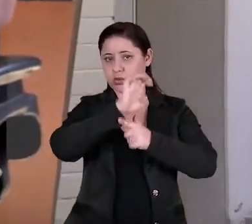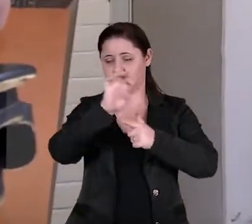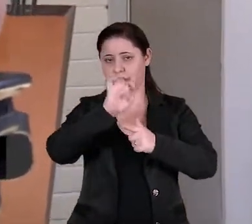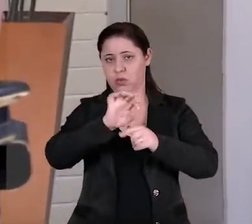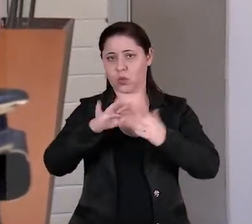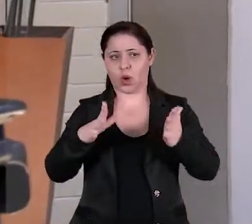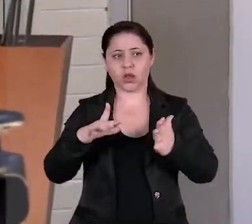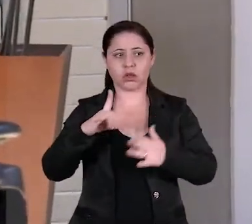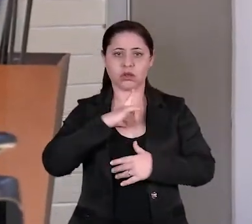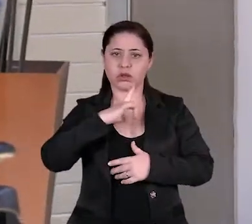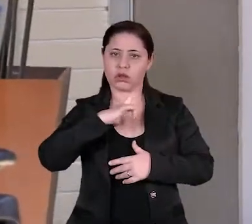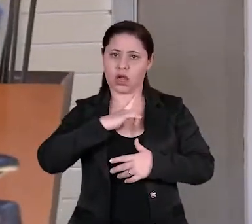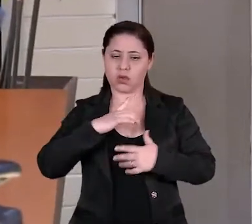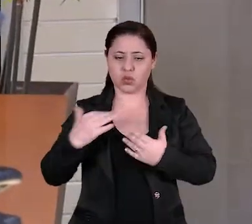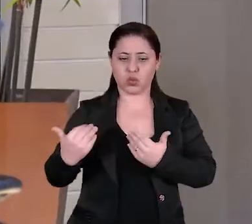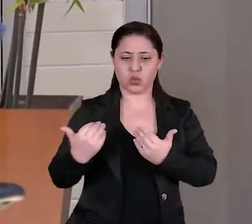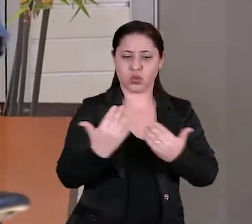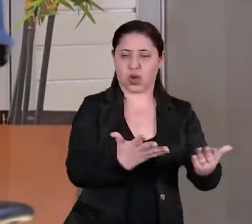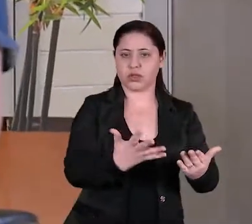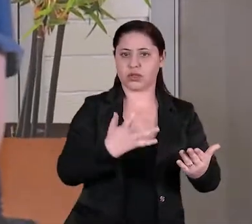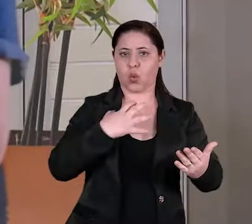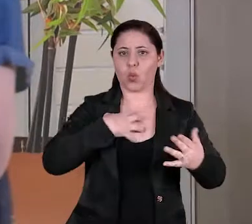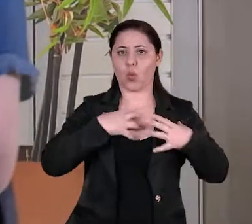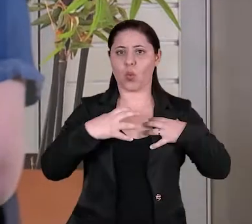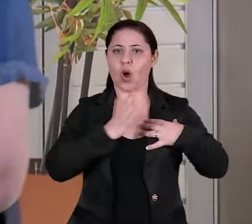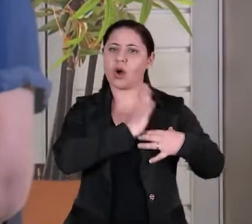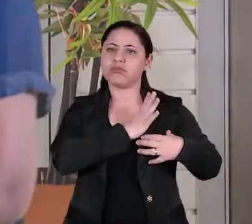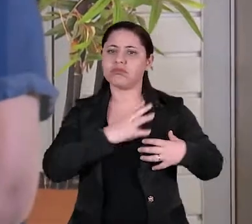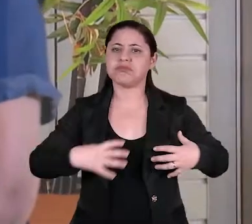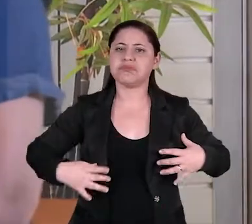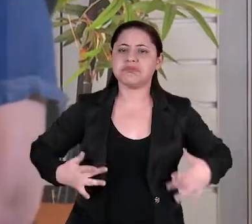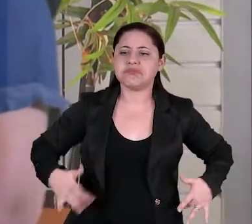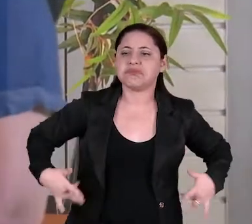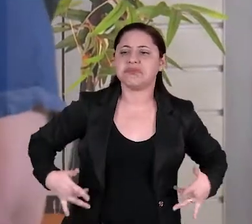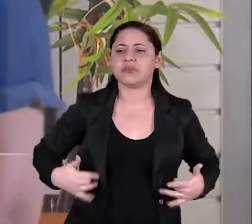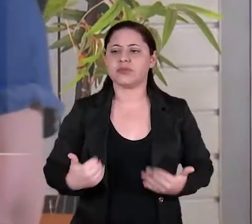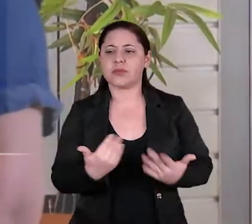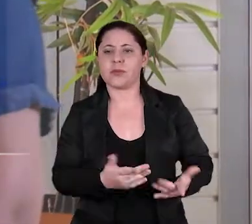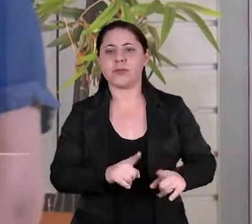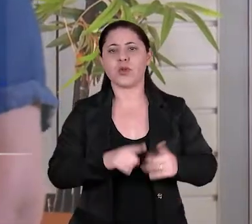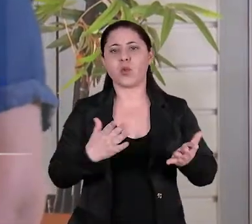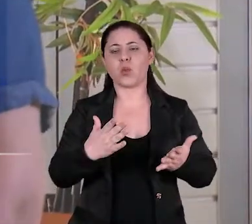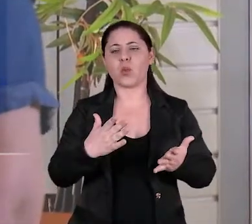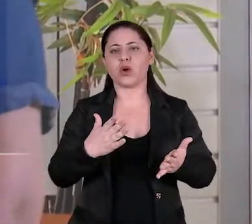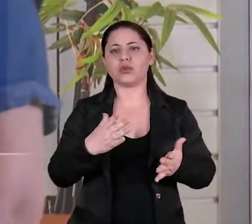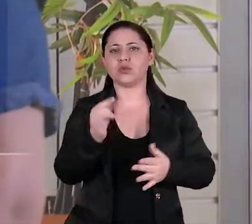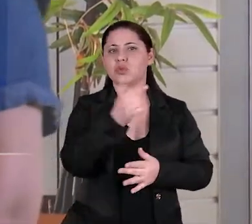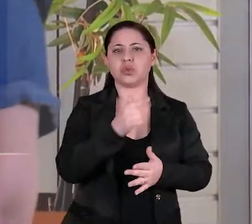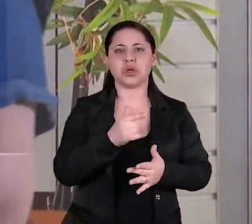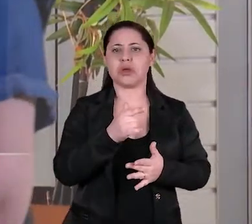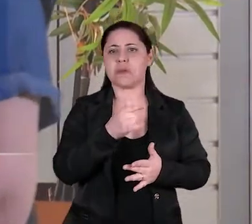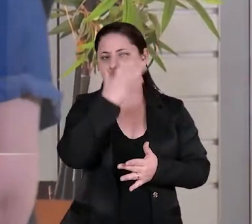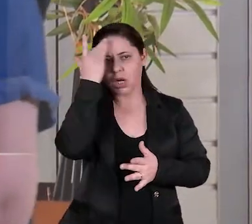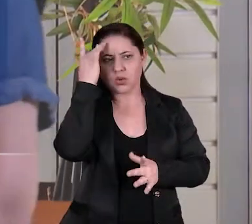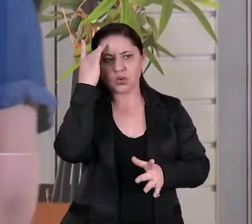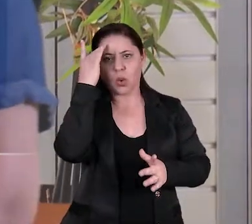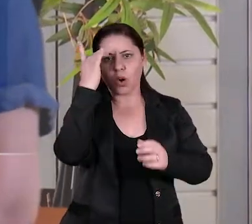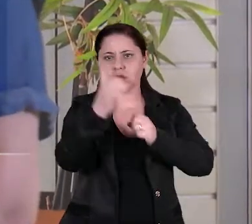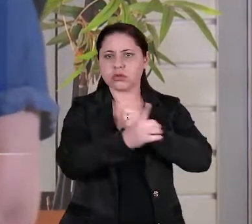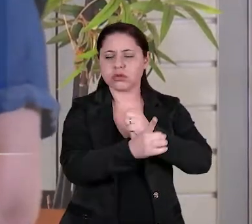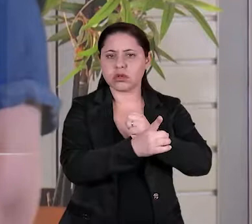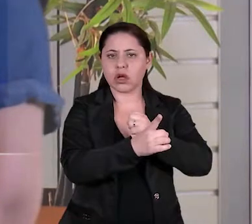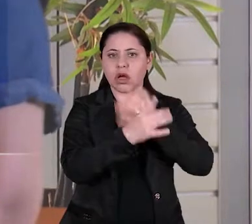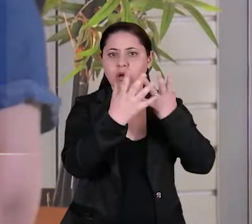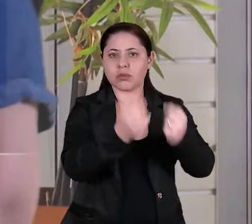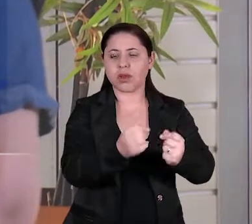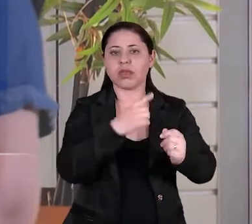dizer que quando tem uma doação de órgãos, essa lista ela roda estadual. E quando não detectamos nenhum possível receptor, essa lista